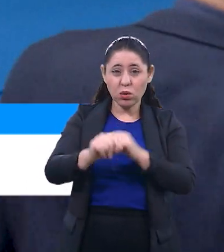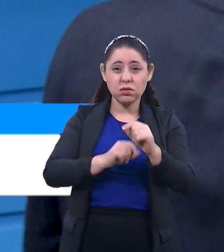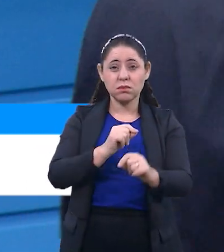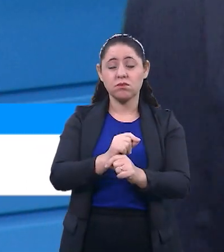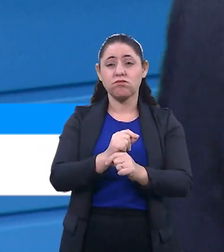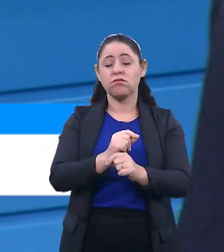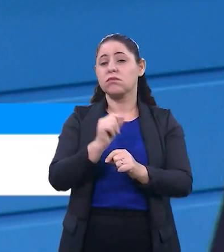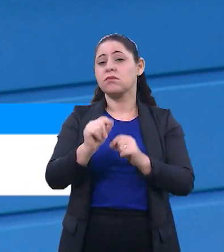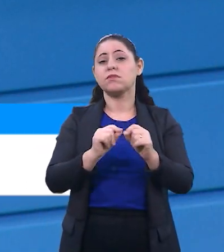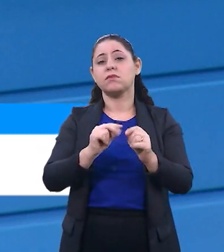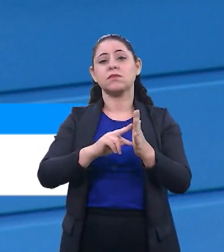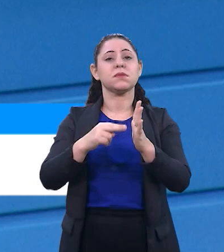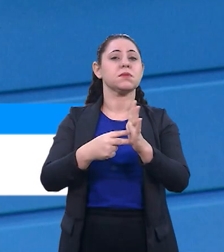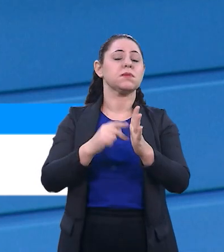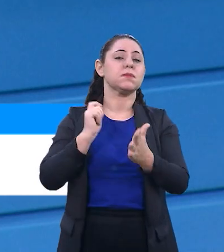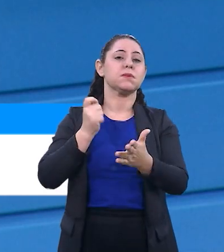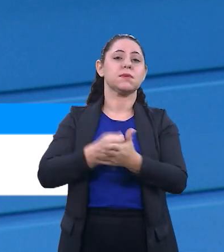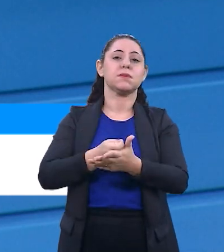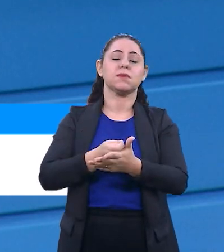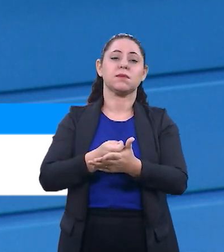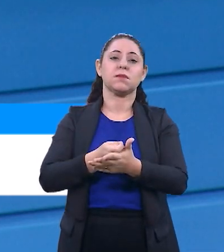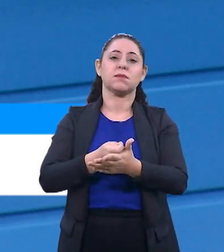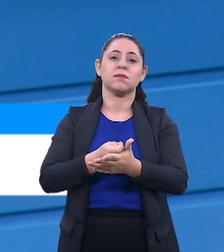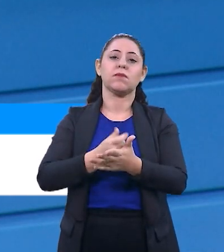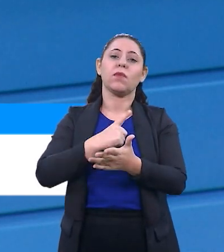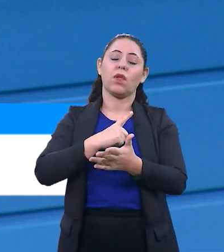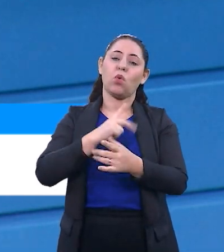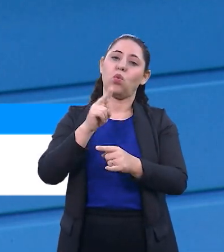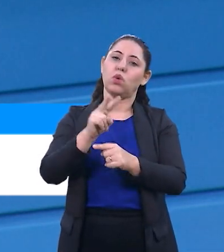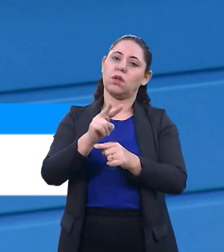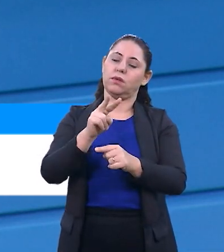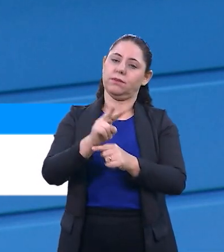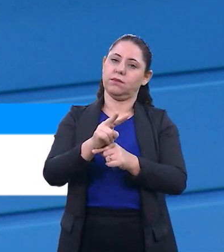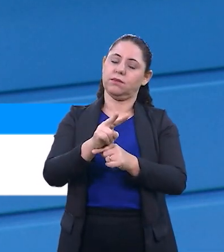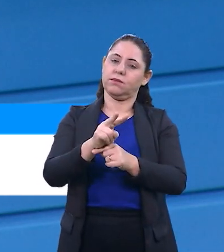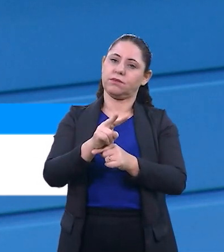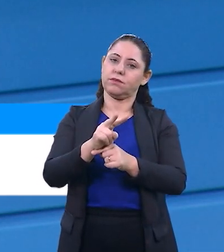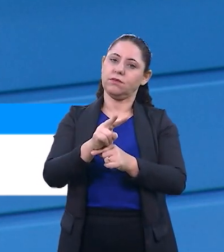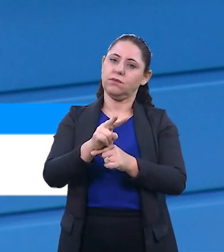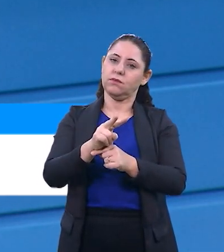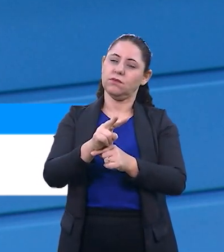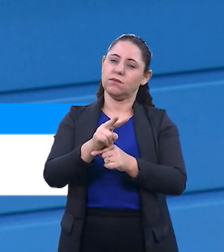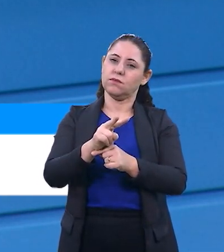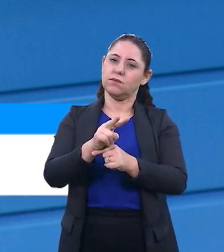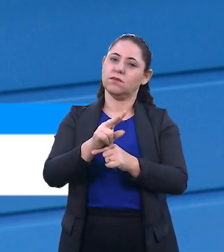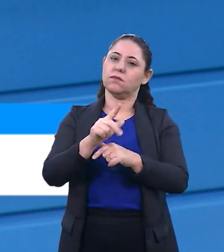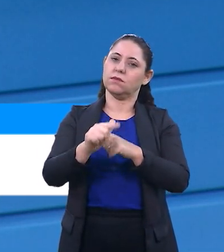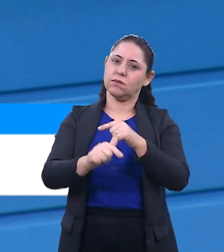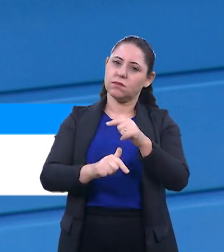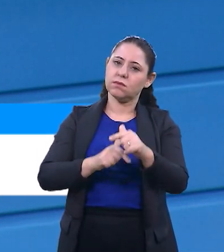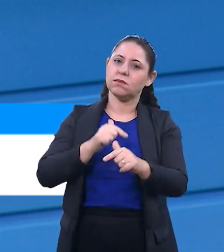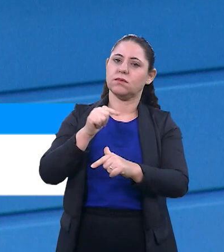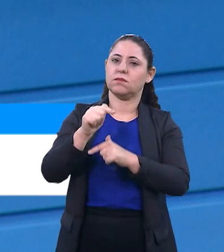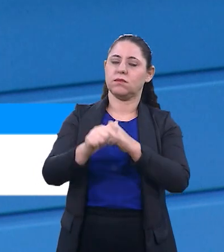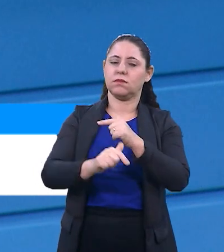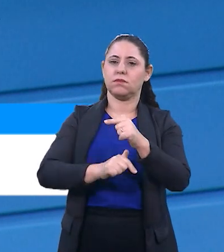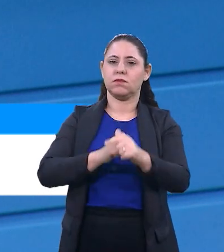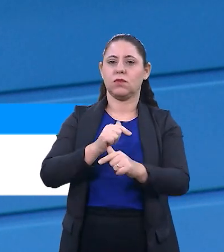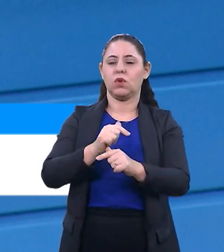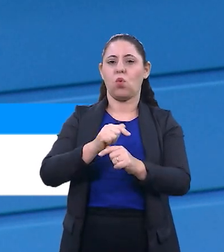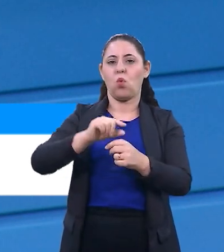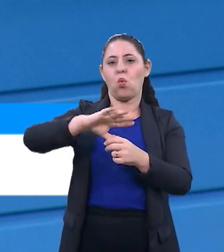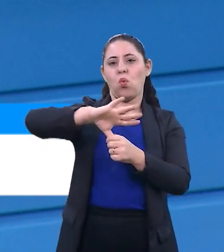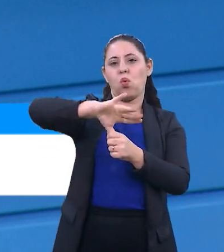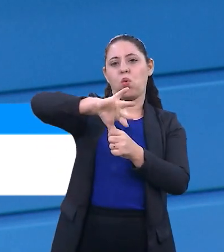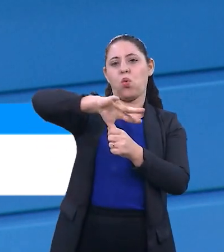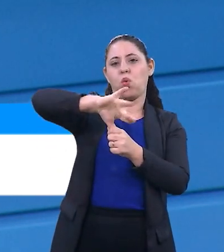Paraguai, no sentido de garantir a preservação do funcionamento